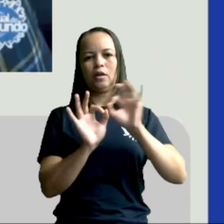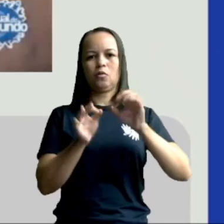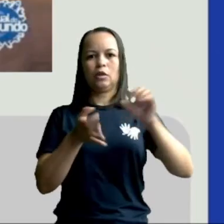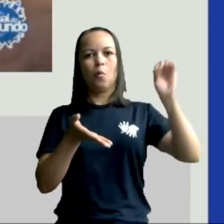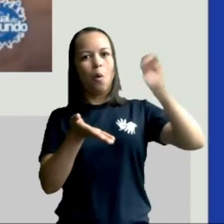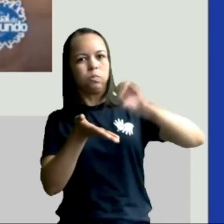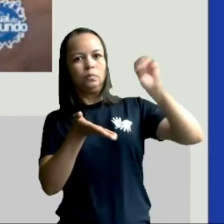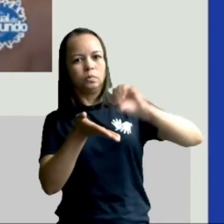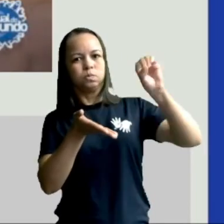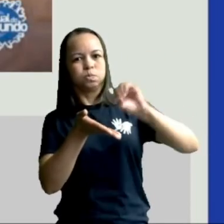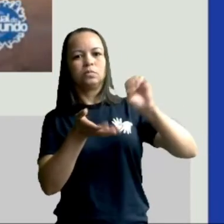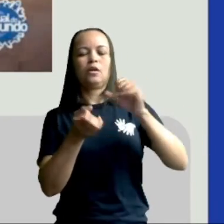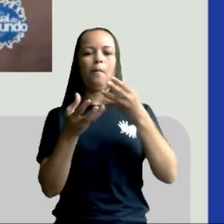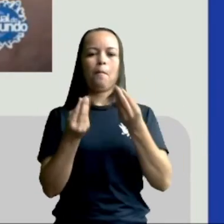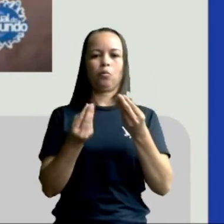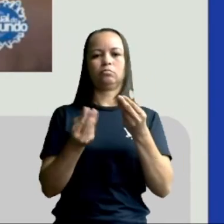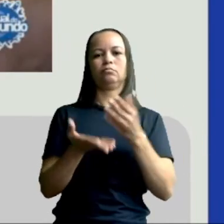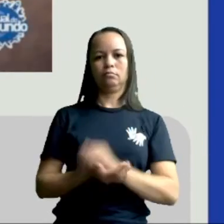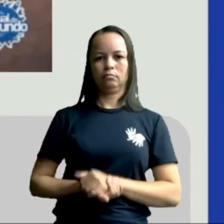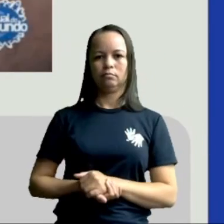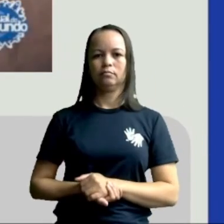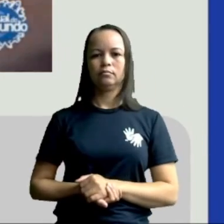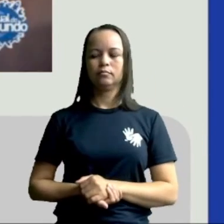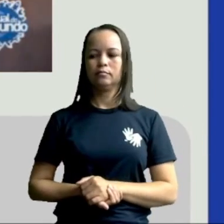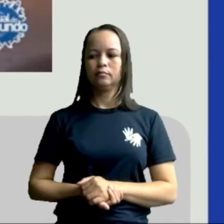detergente na bolinha.